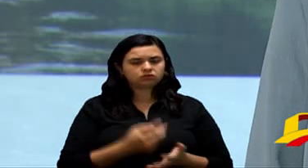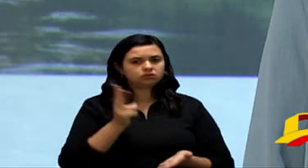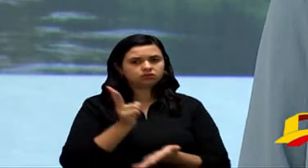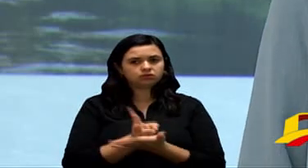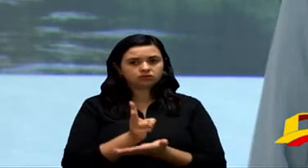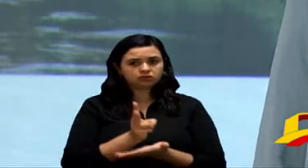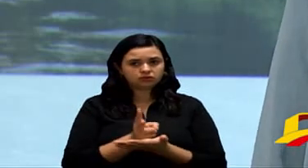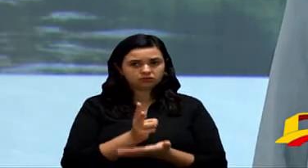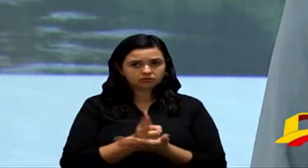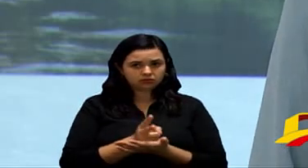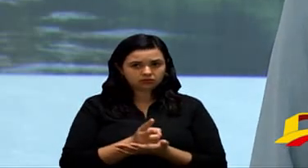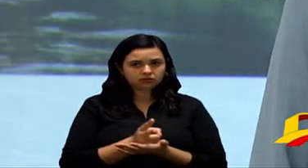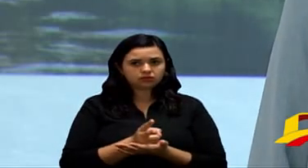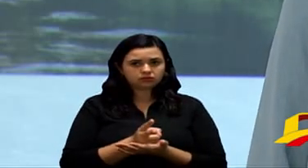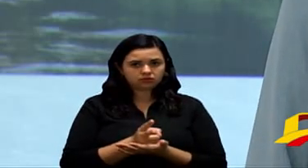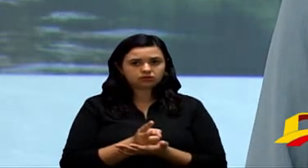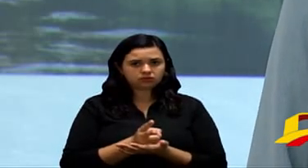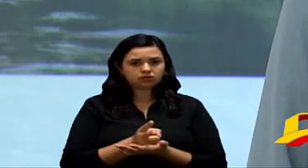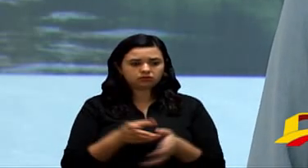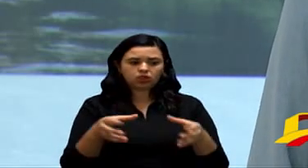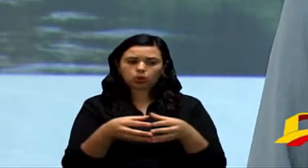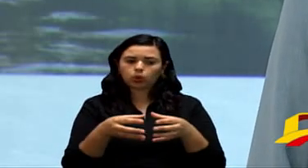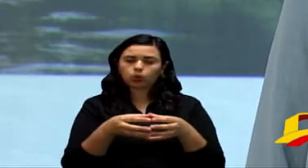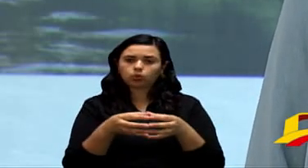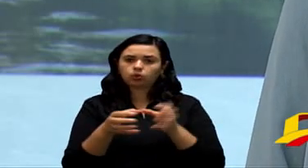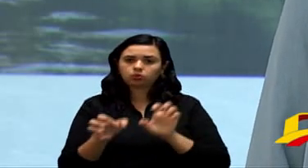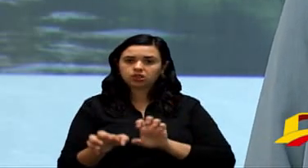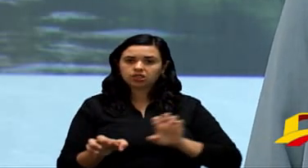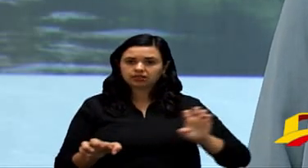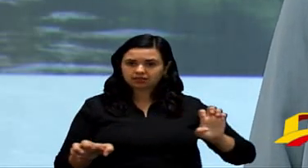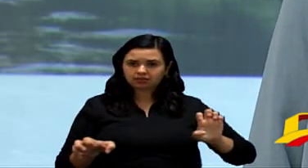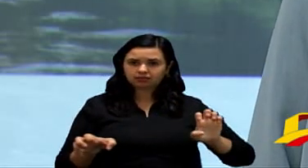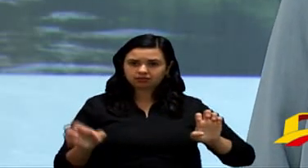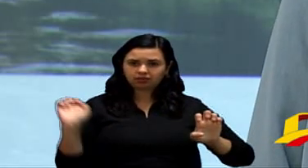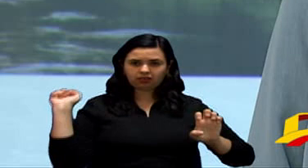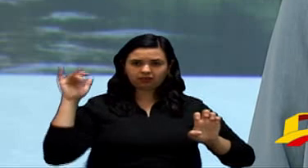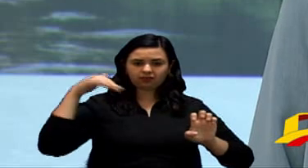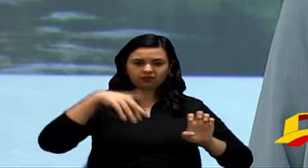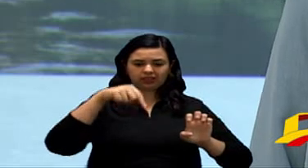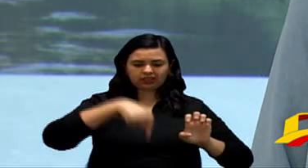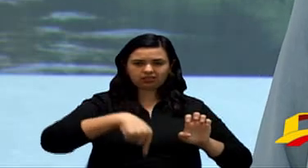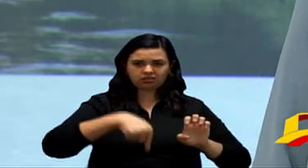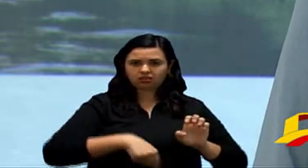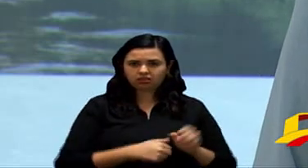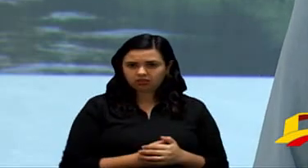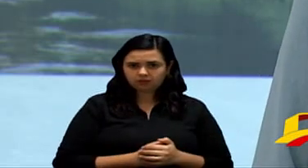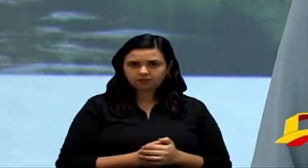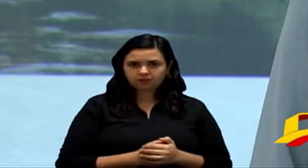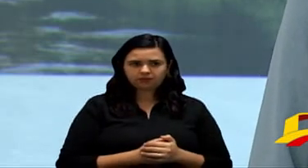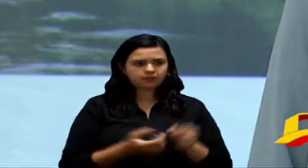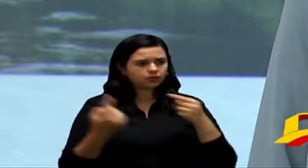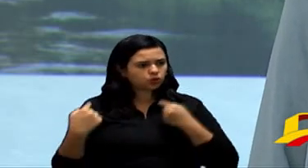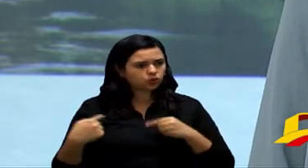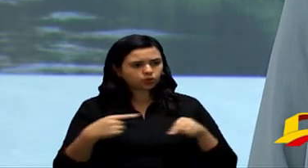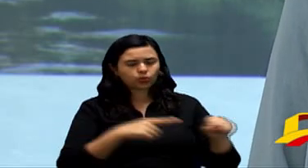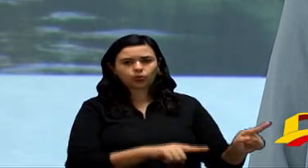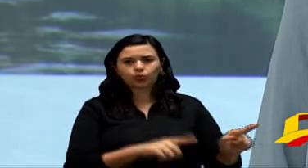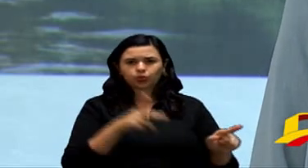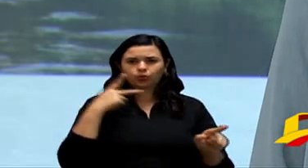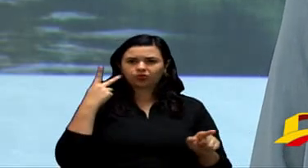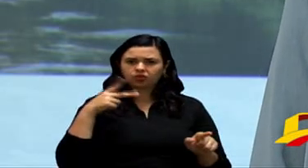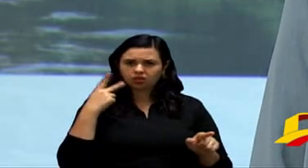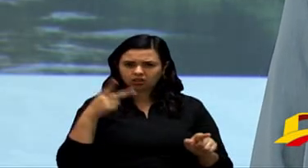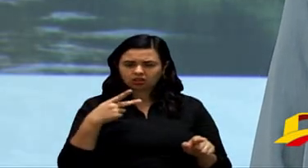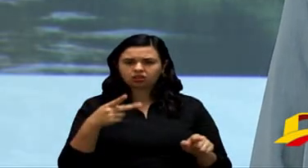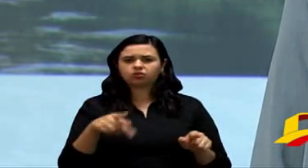pelo pessoal de esquerda que vem aqui que agridem os vereadores e as